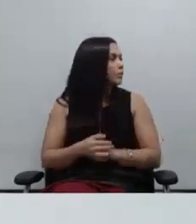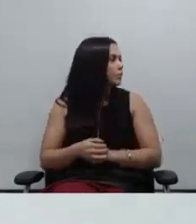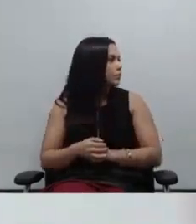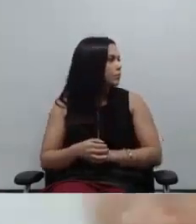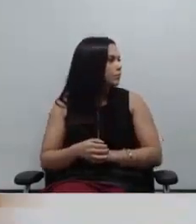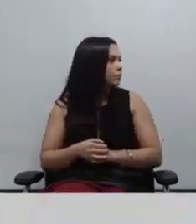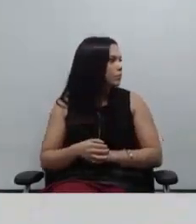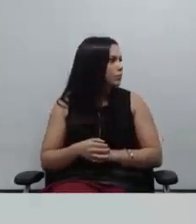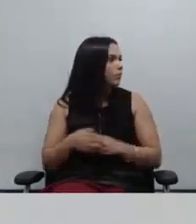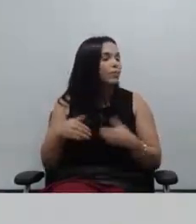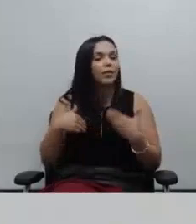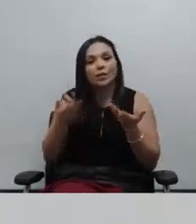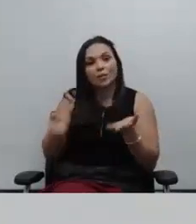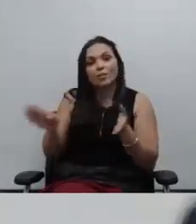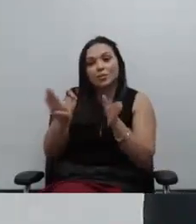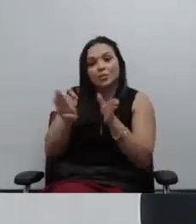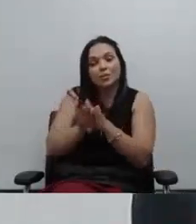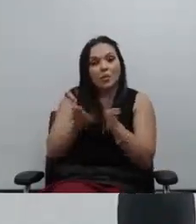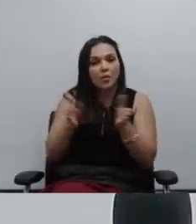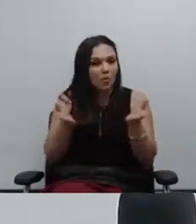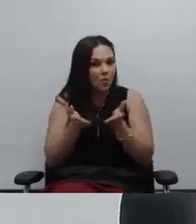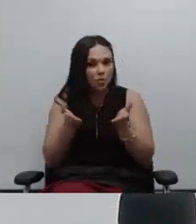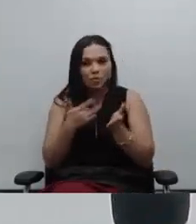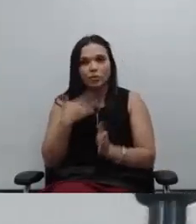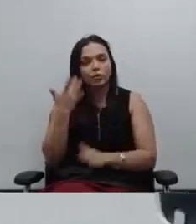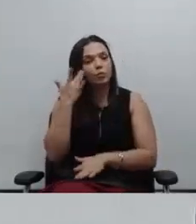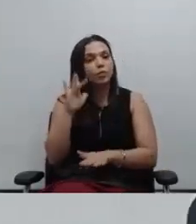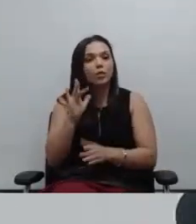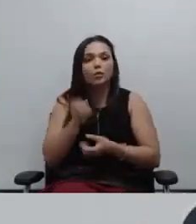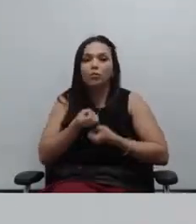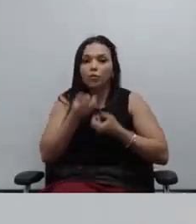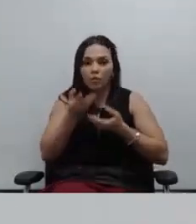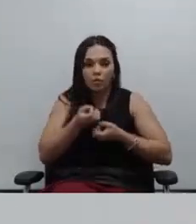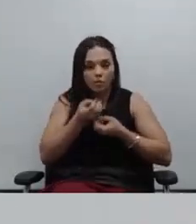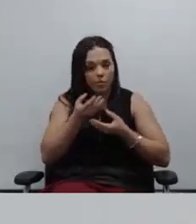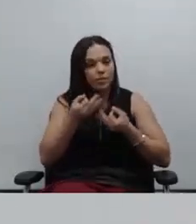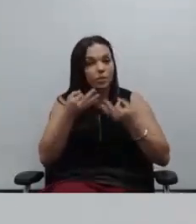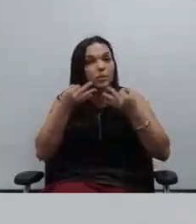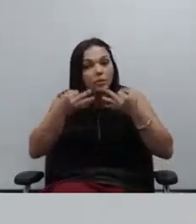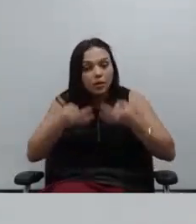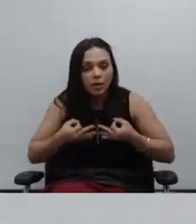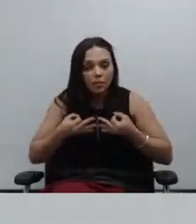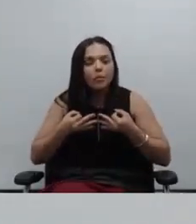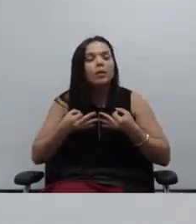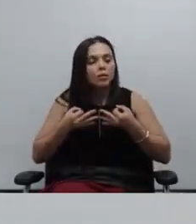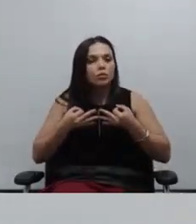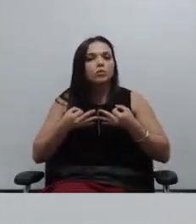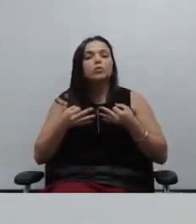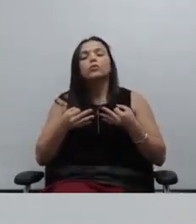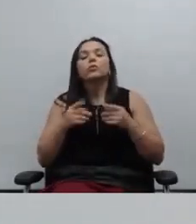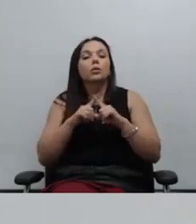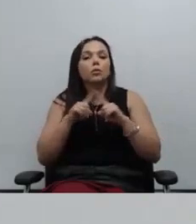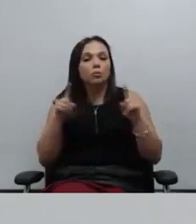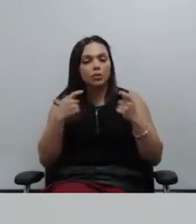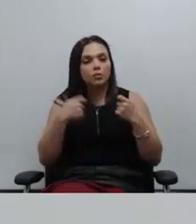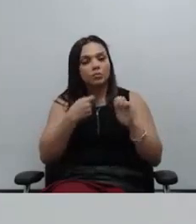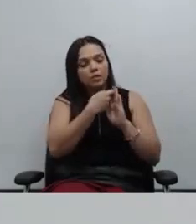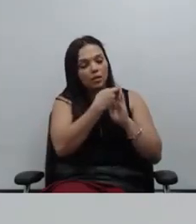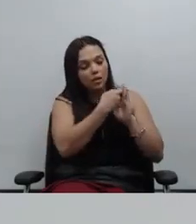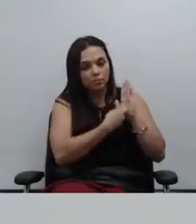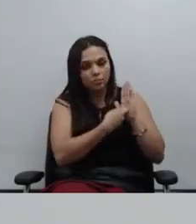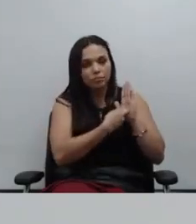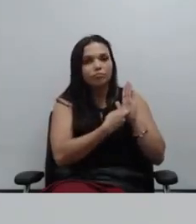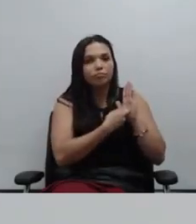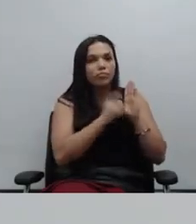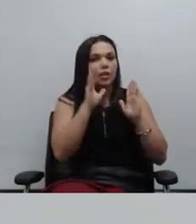Como a gente chegou hoje, eu não tenho informação disso, exatamente. Por isso que o que foi pedido foi para caminhar essa ratificação para resolver o